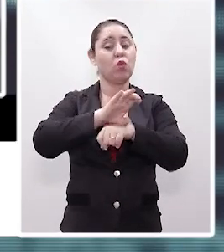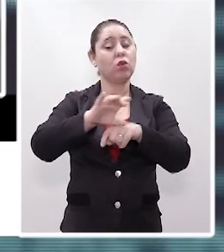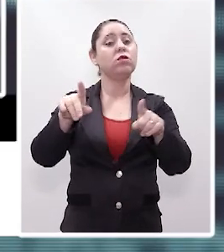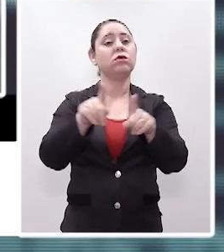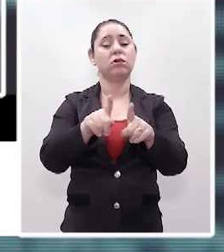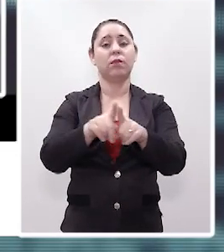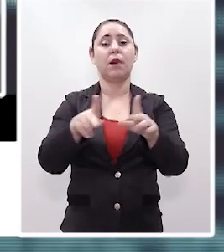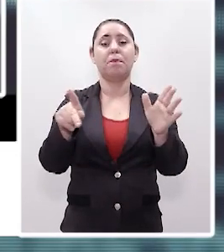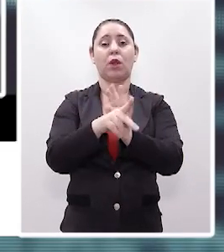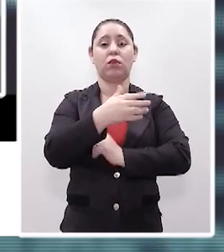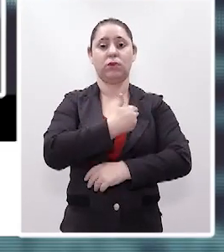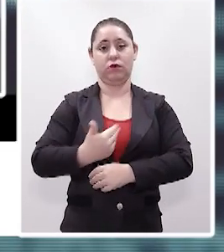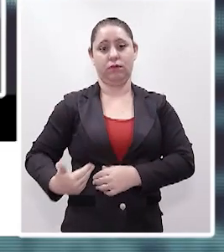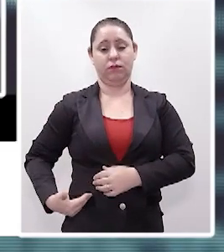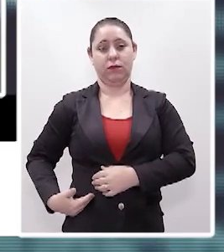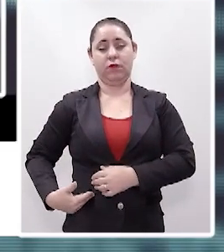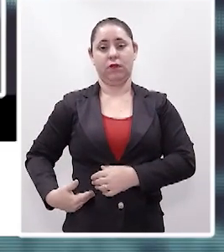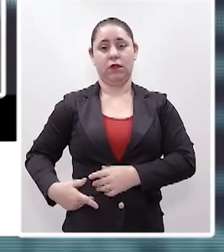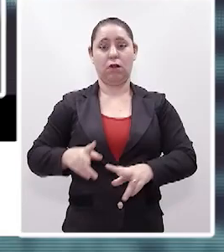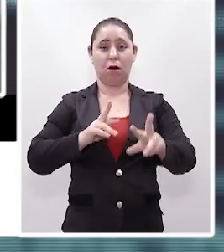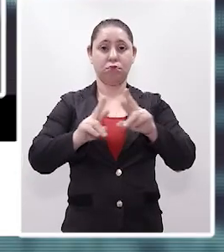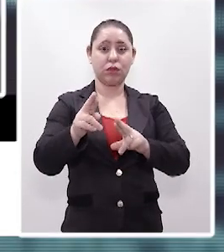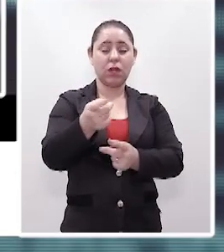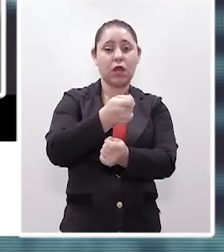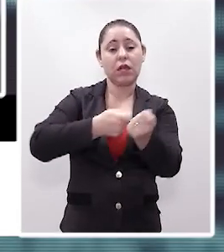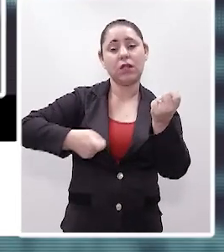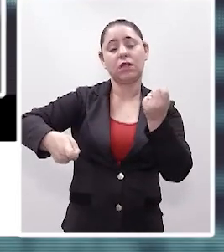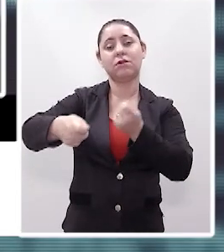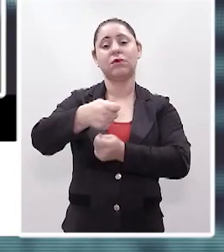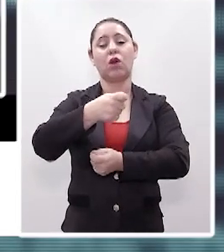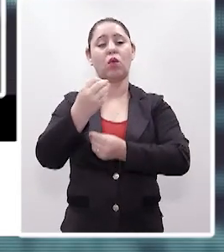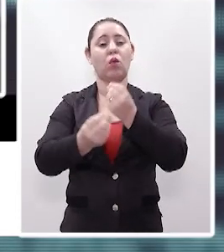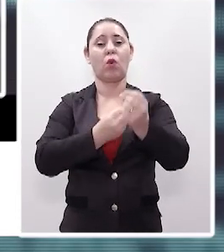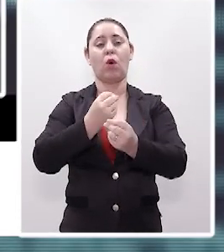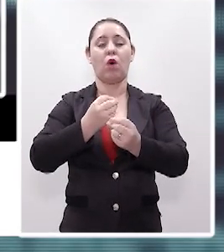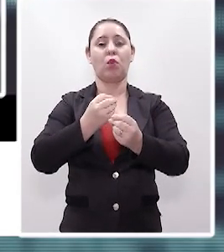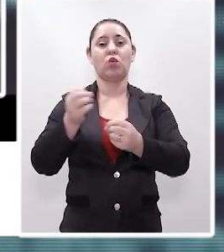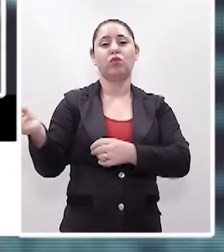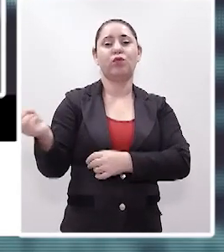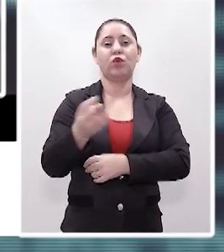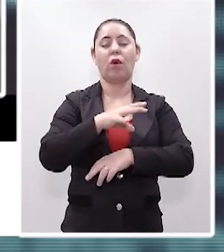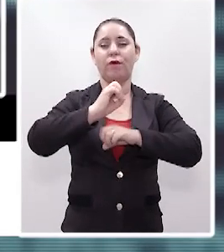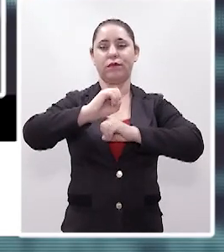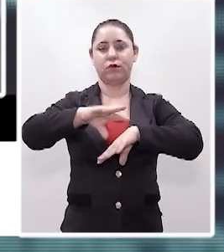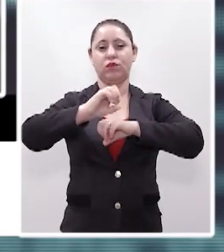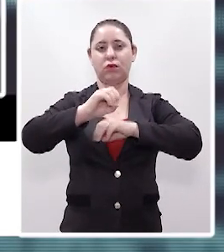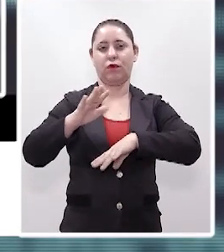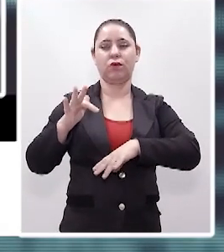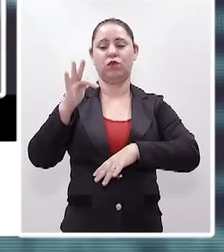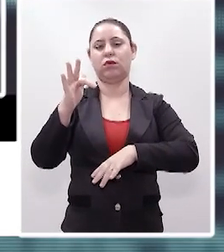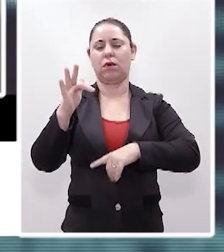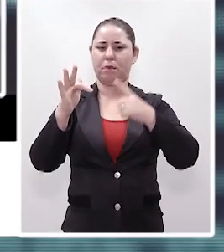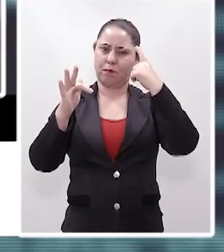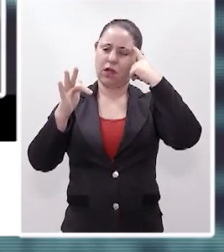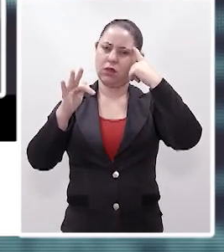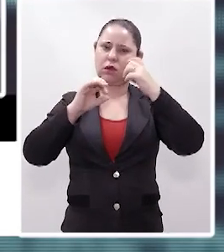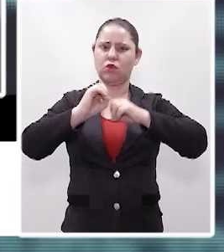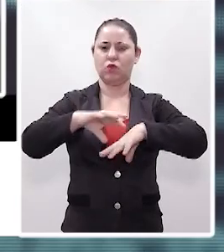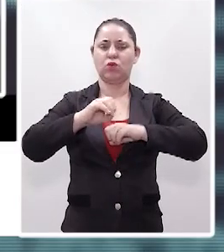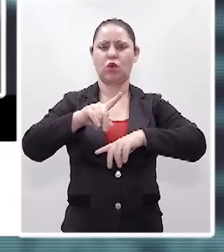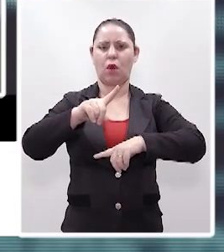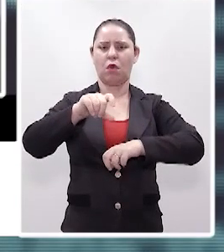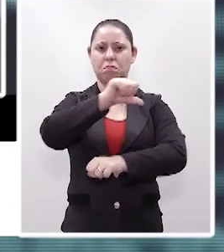cursos até dos próprios governos para lidarem com essas ferramentas e uma nova abordagem de educação? Você acha que a educação talvez até dê